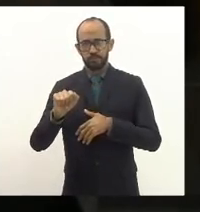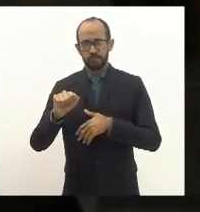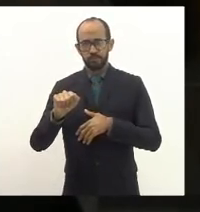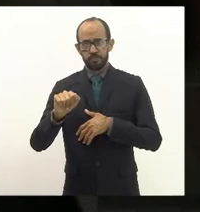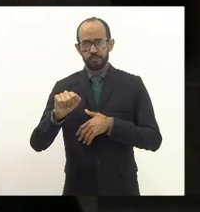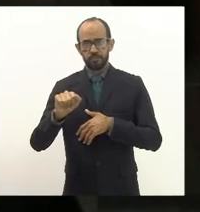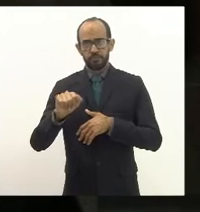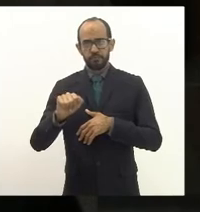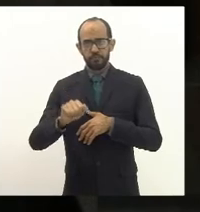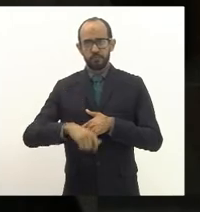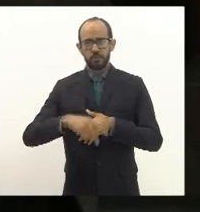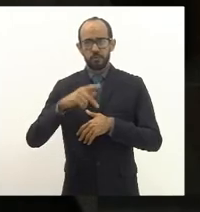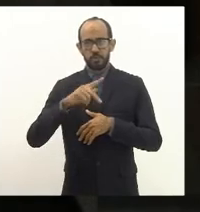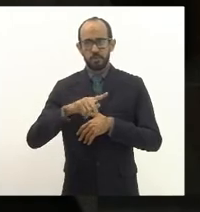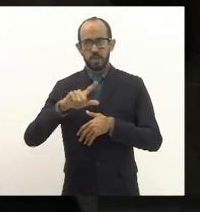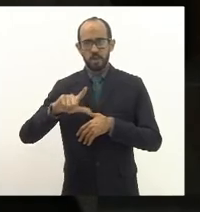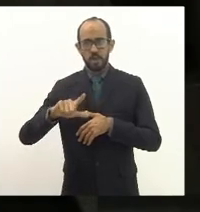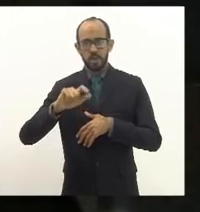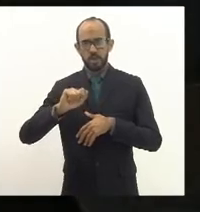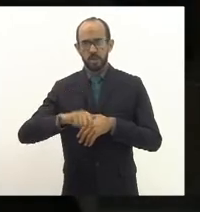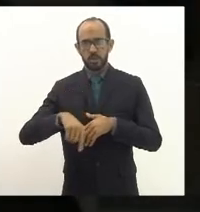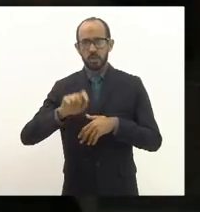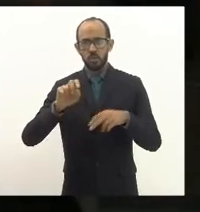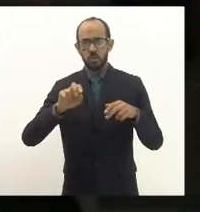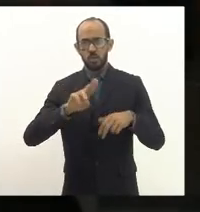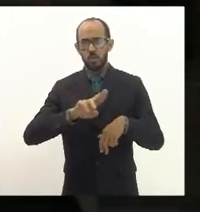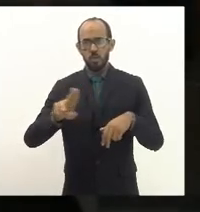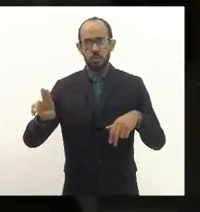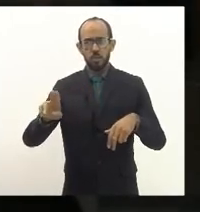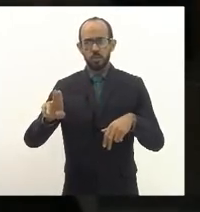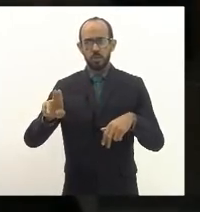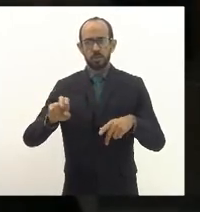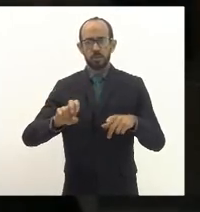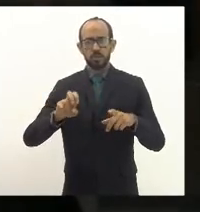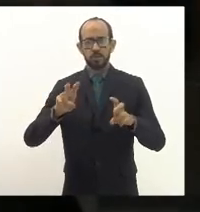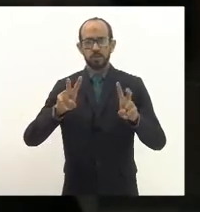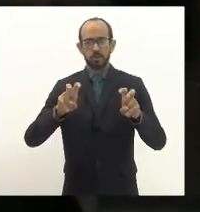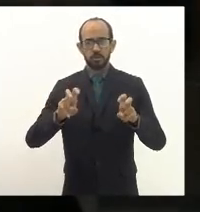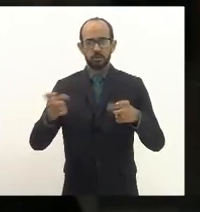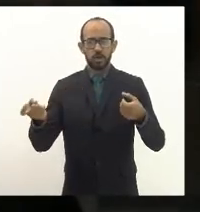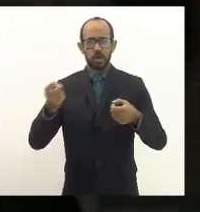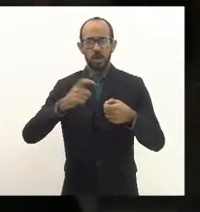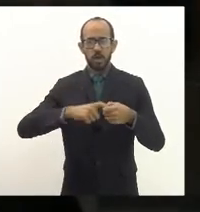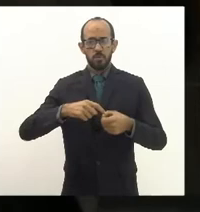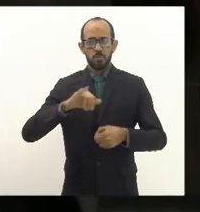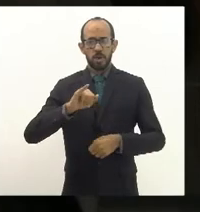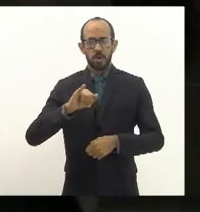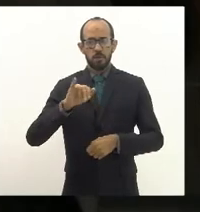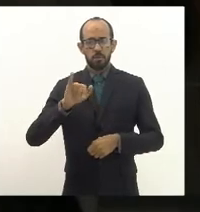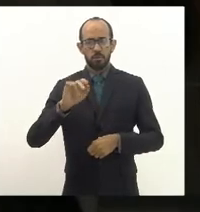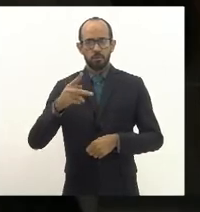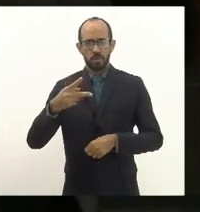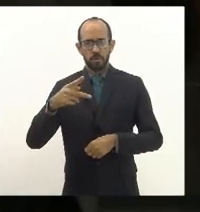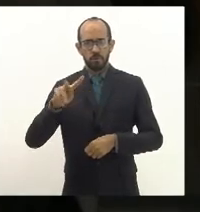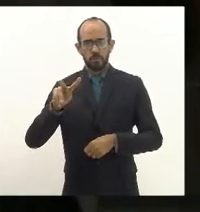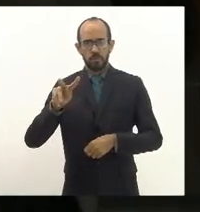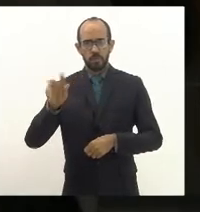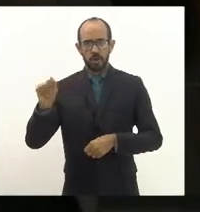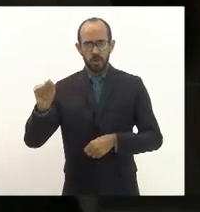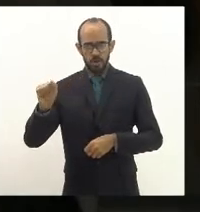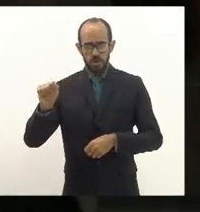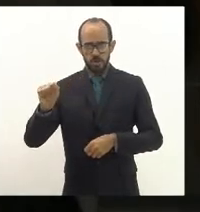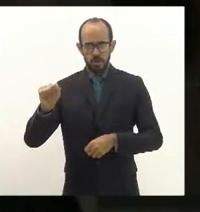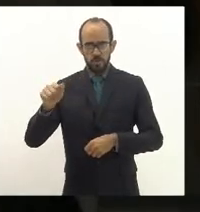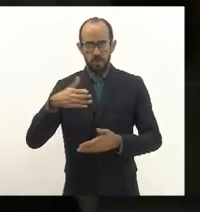Um projeto de lei chamado Recupera IPVA. Foi aprovado